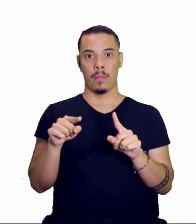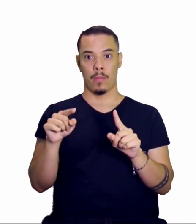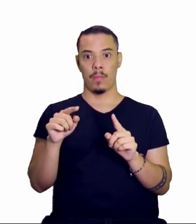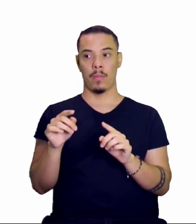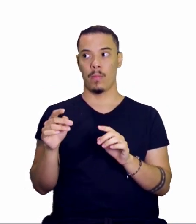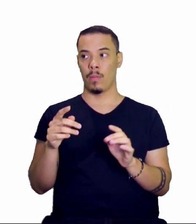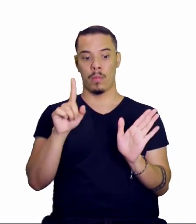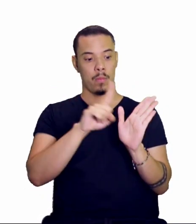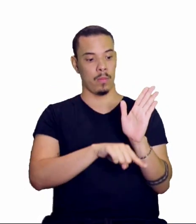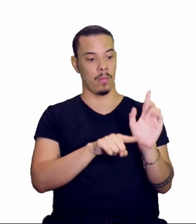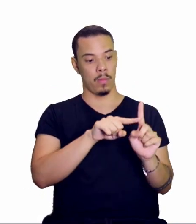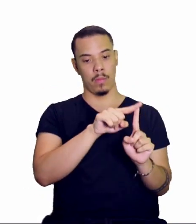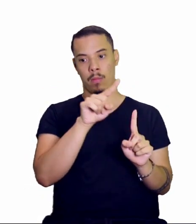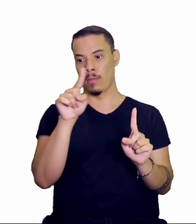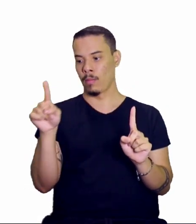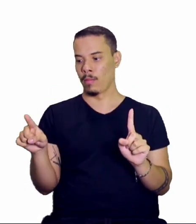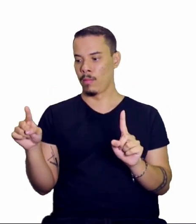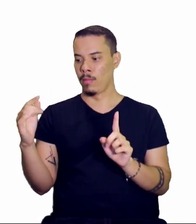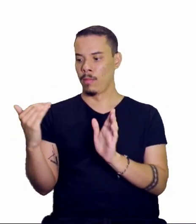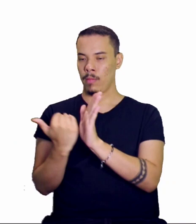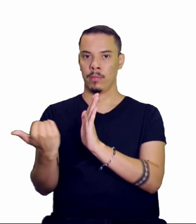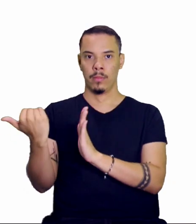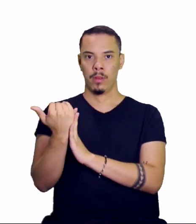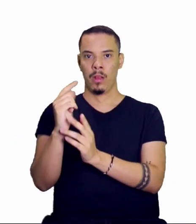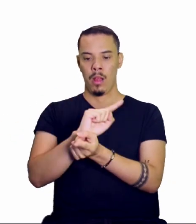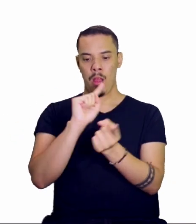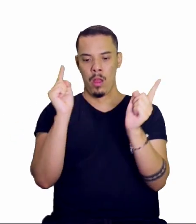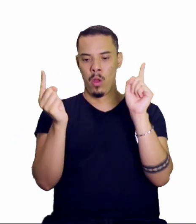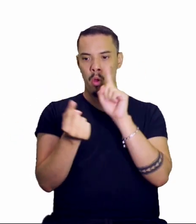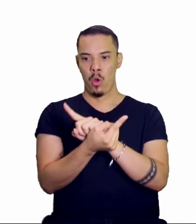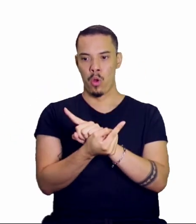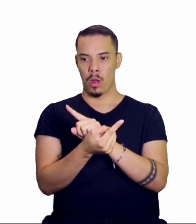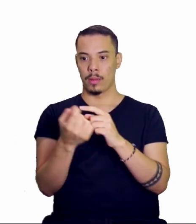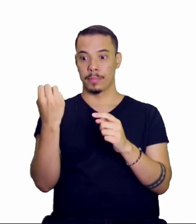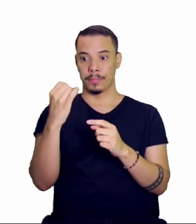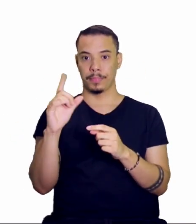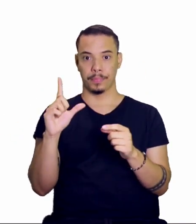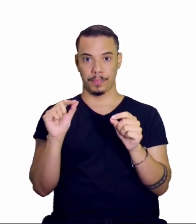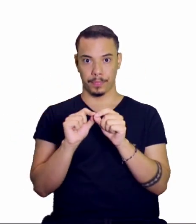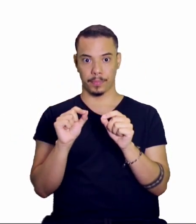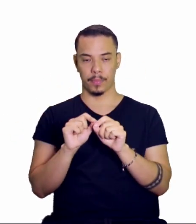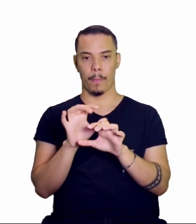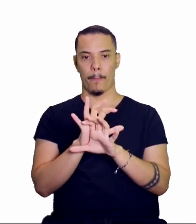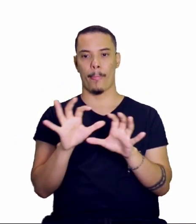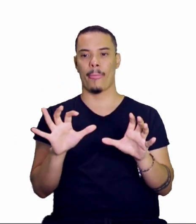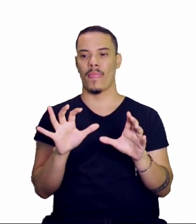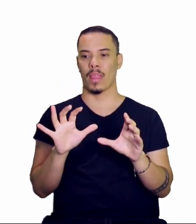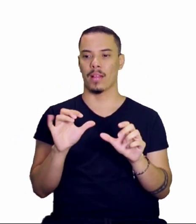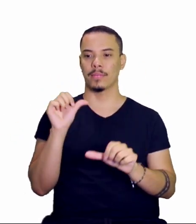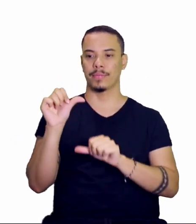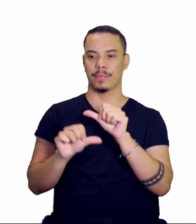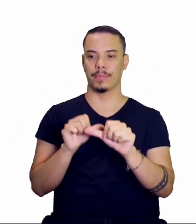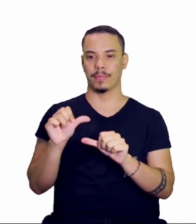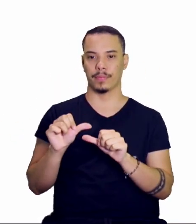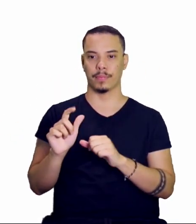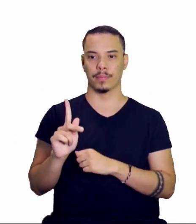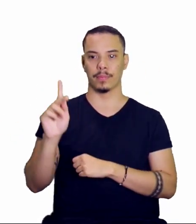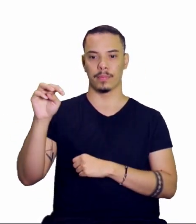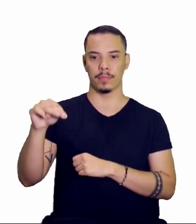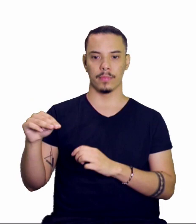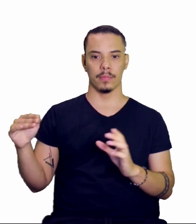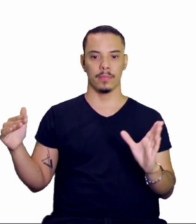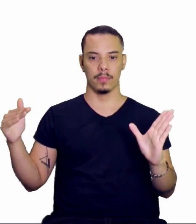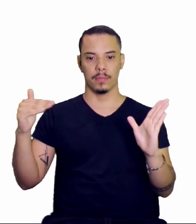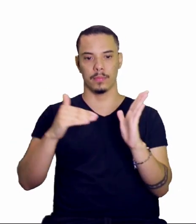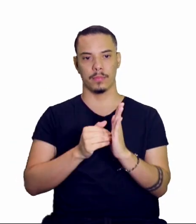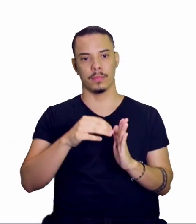essa transformação de trás para frente. Isso. Se eu fosse colocar do maior para o menorzinho, ou seja, sair do KG até o